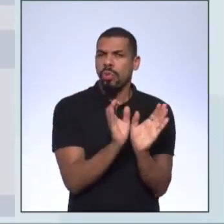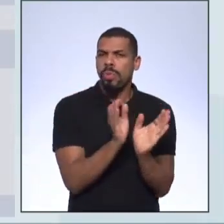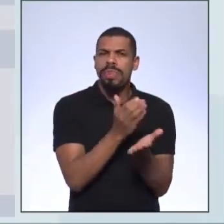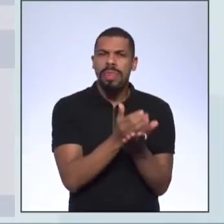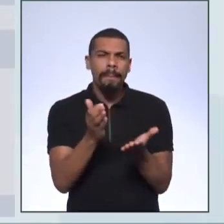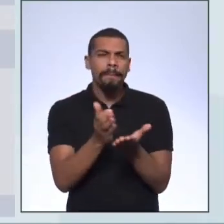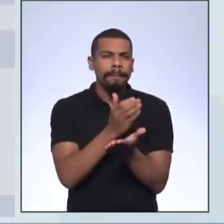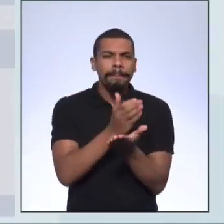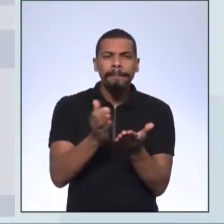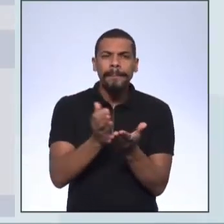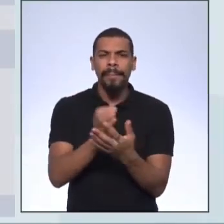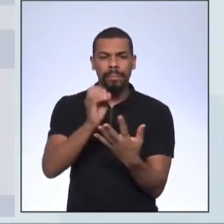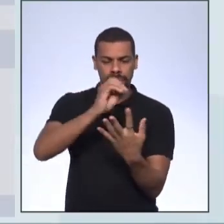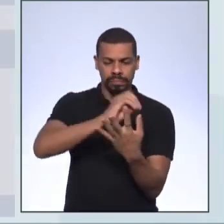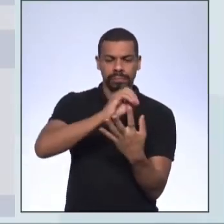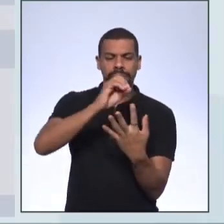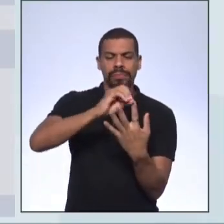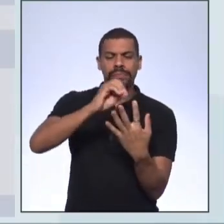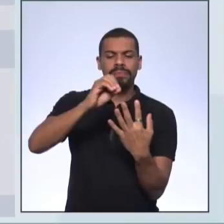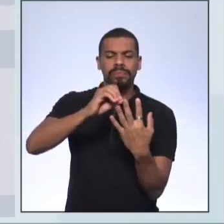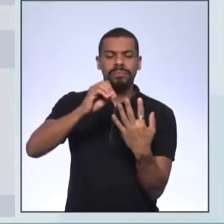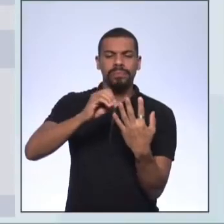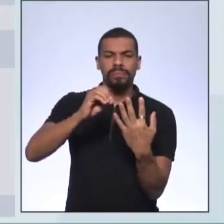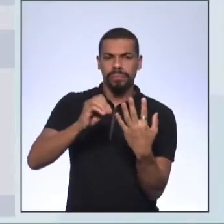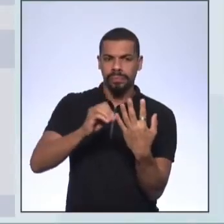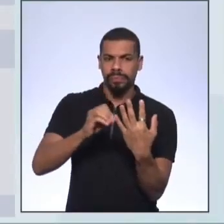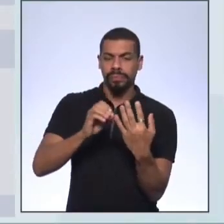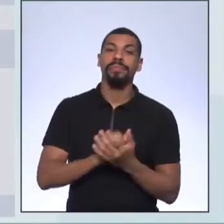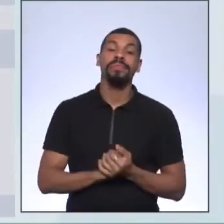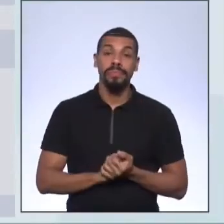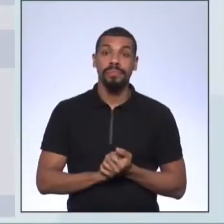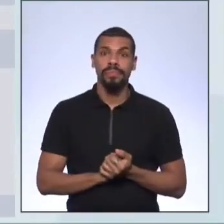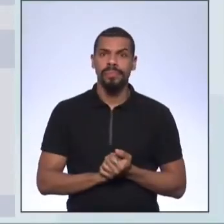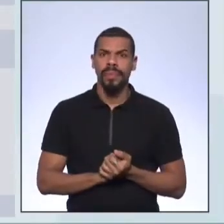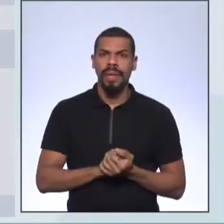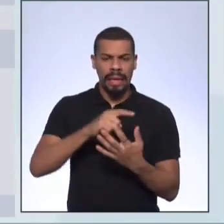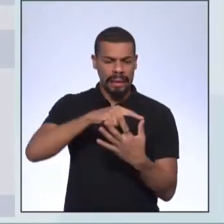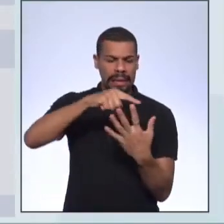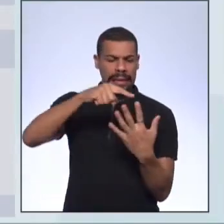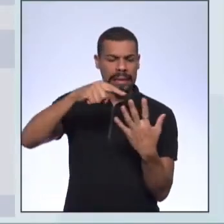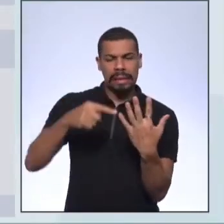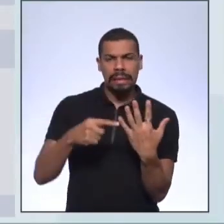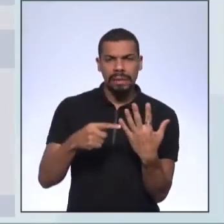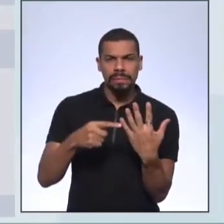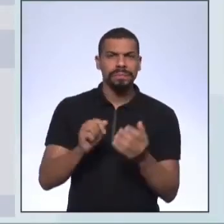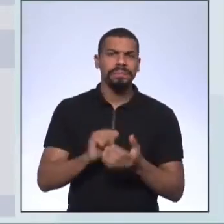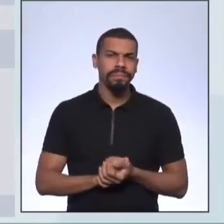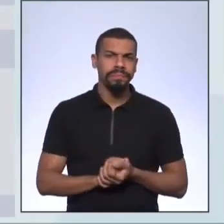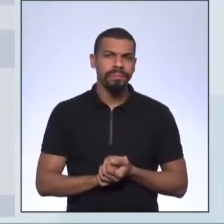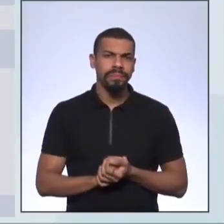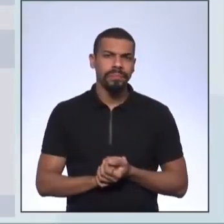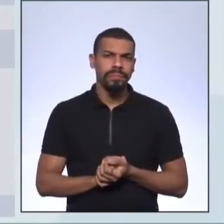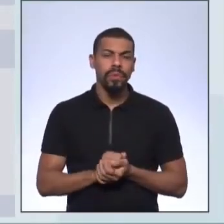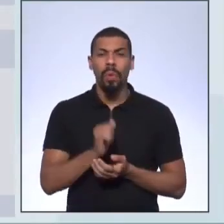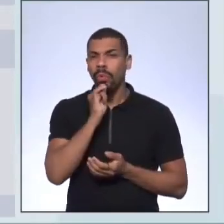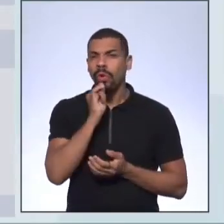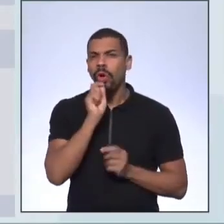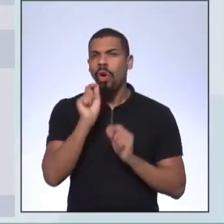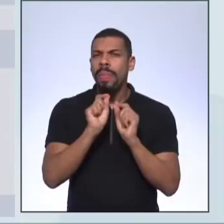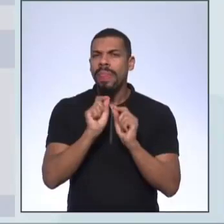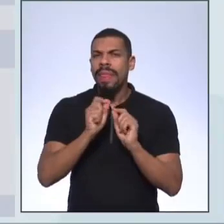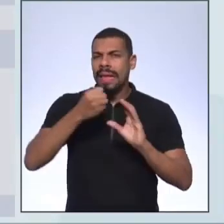a gente tem aí os 5 reinos: reino Monera, Protista, Fungi, Plantae e Animalia. Então, existem o